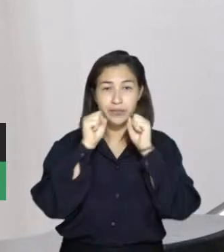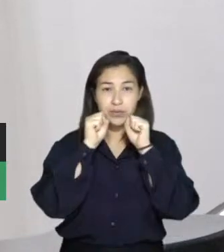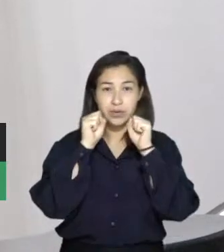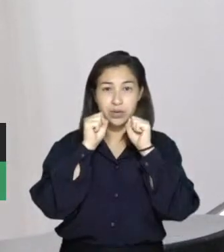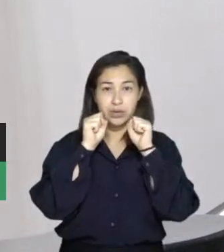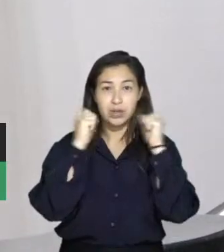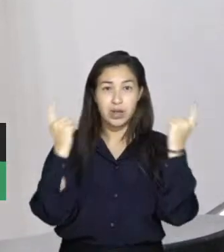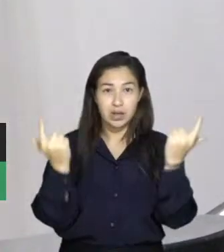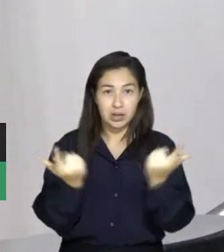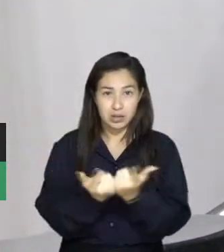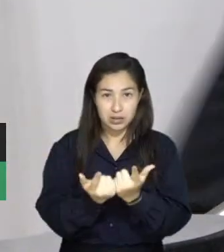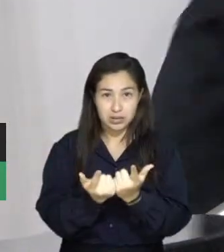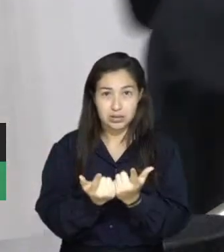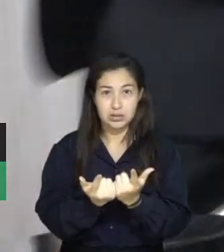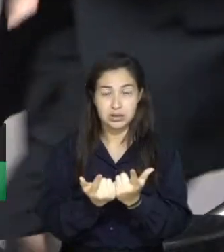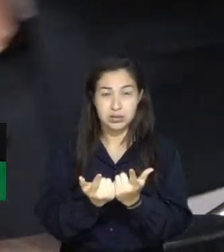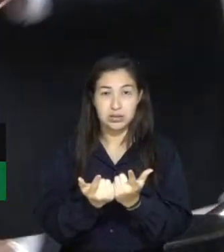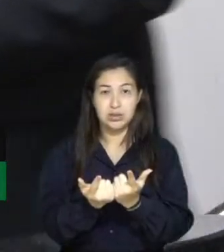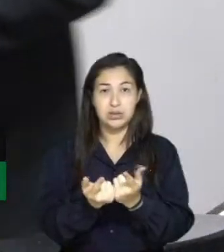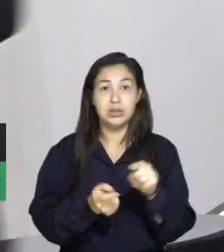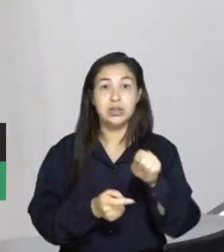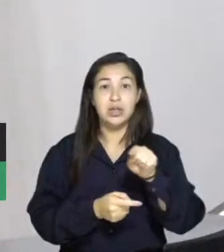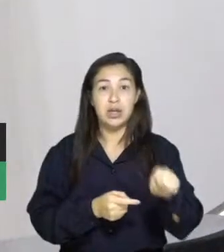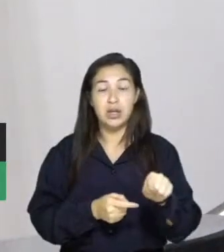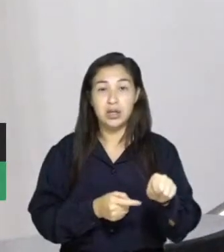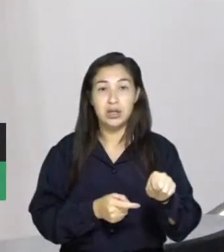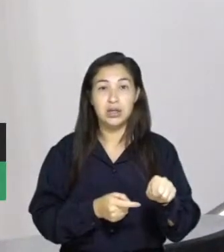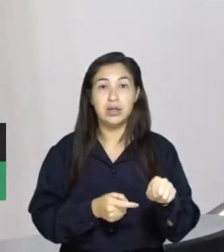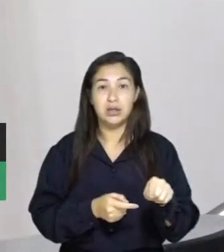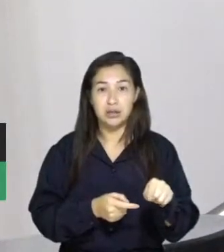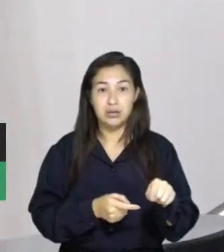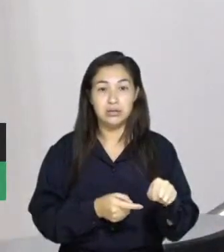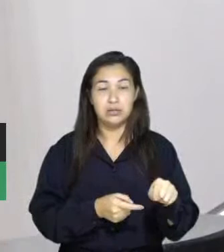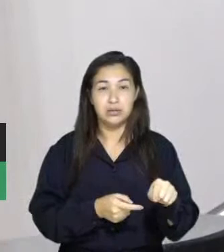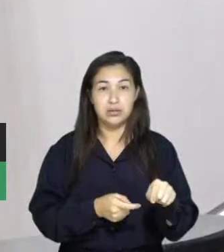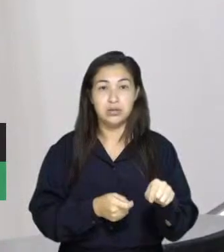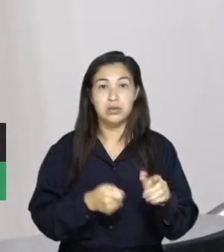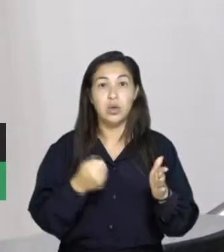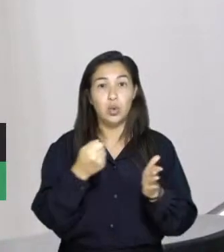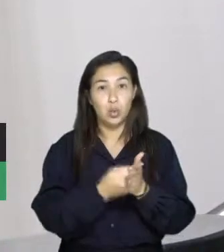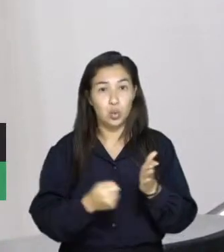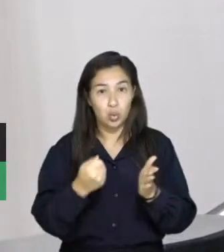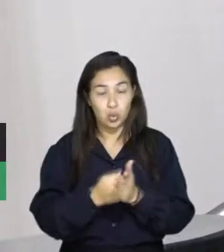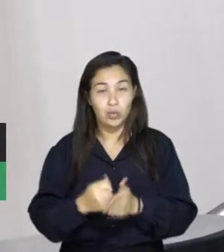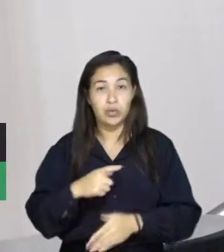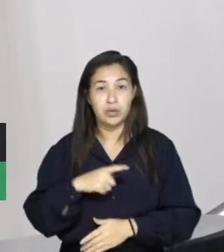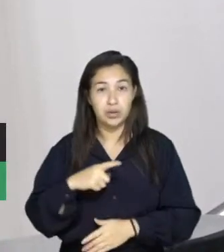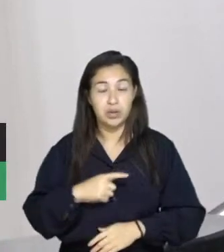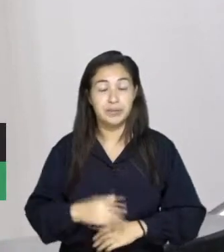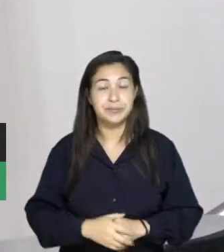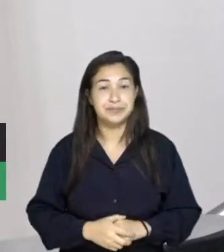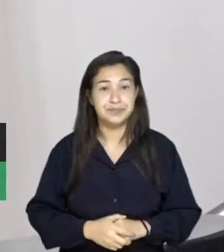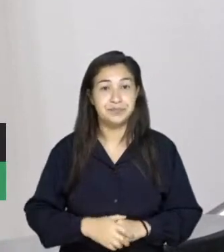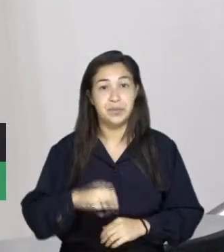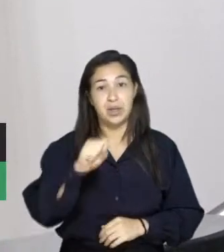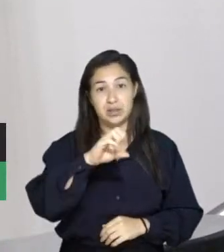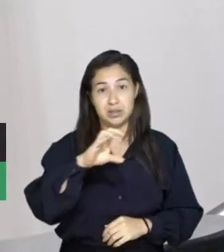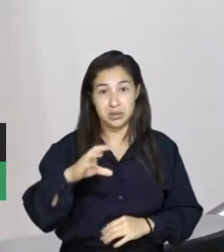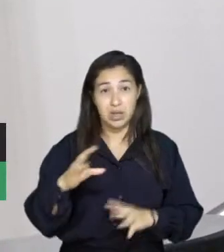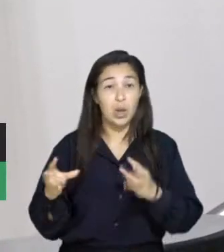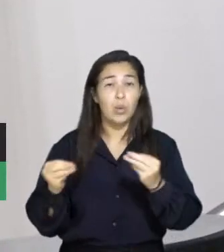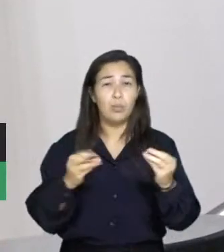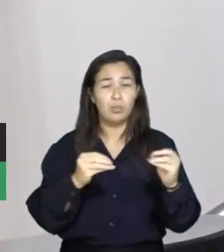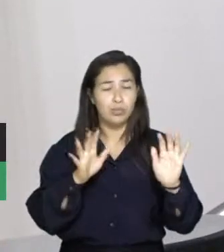luta do movimento dos atingidos e atingidas por barragens. Em Santa Catarina, muito já se